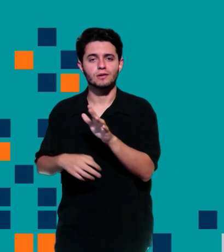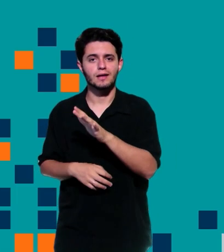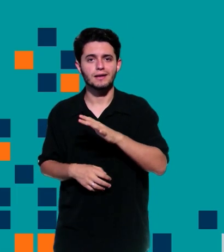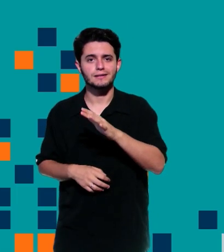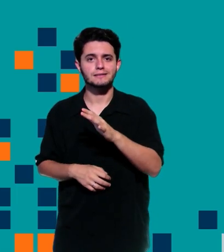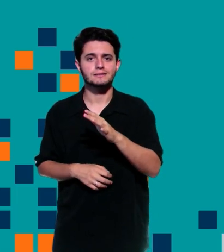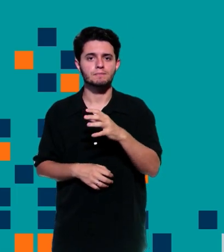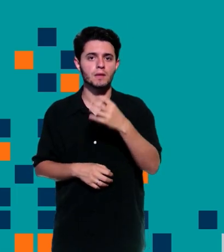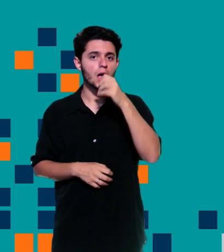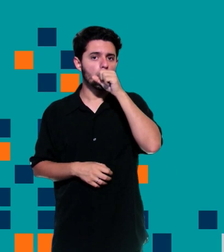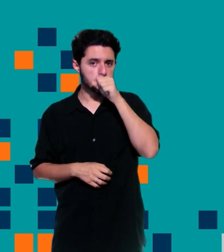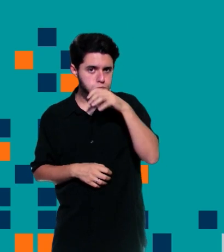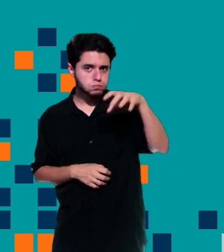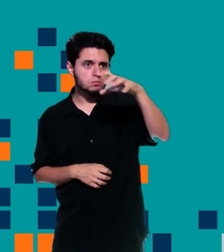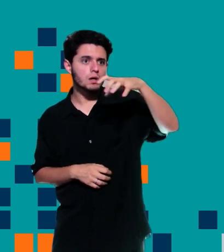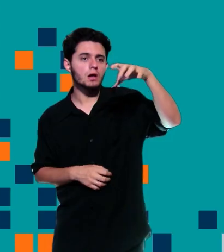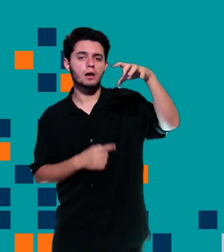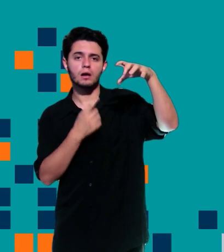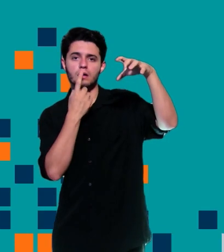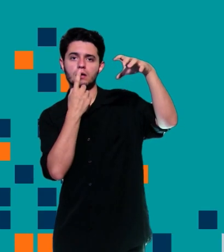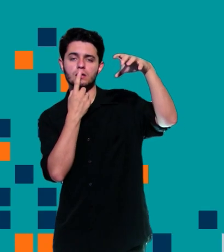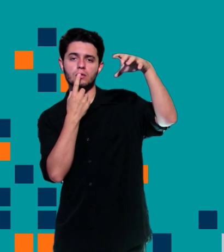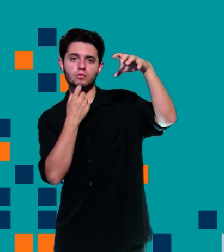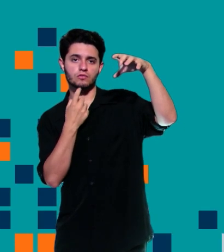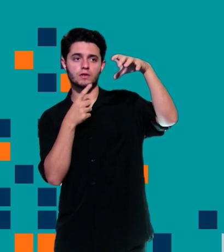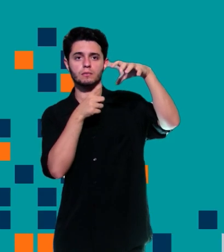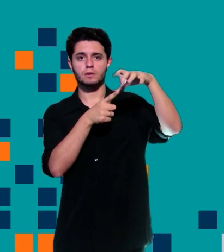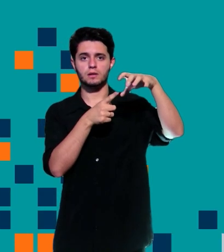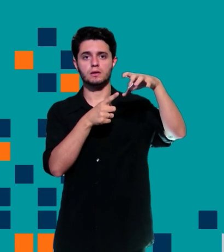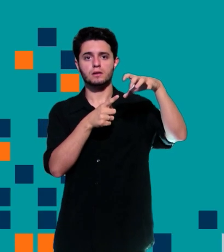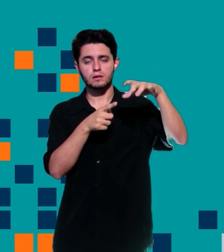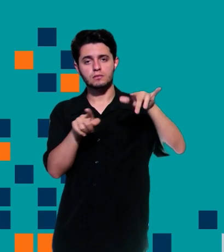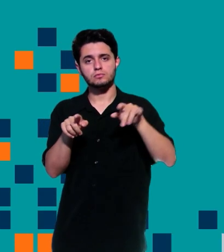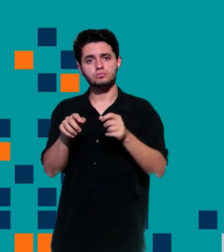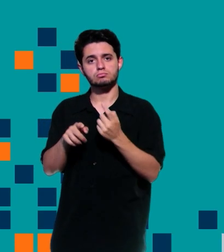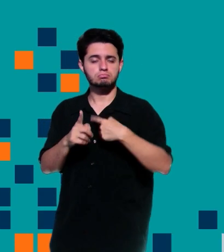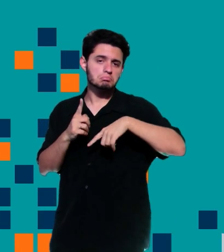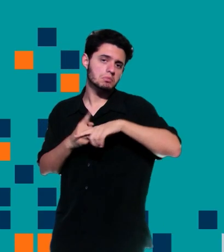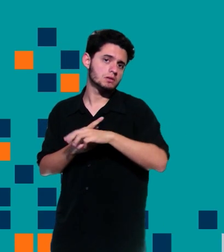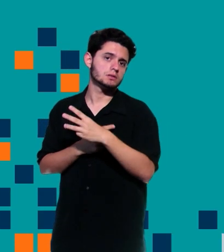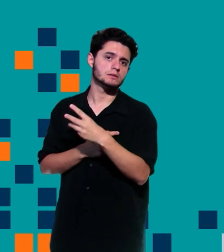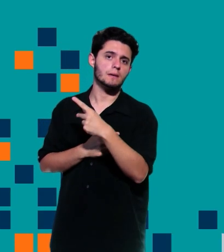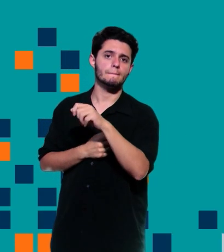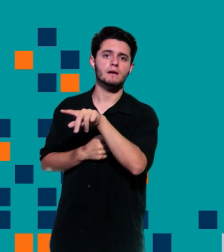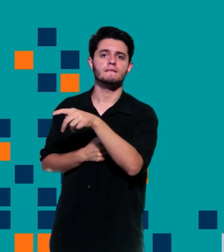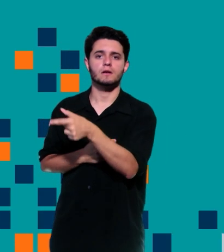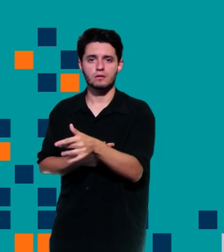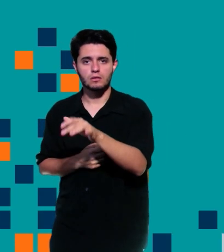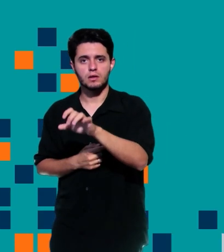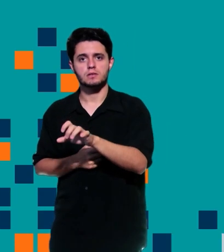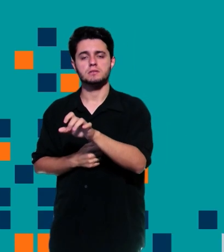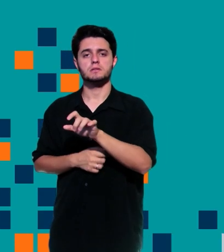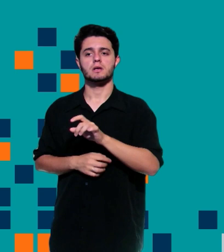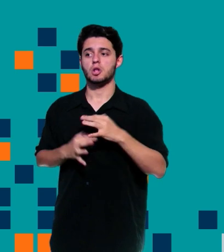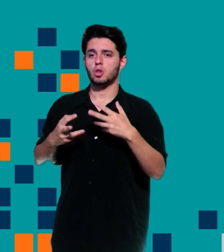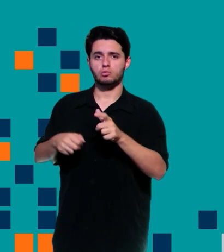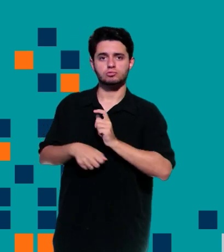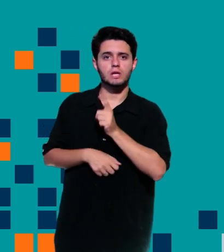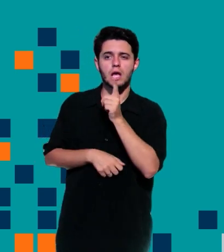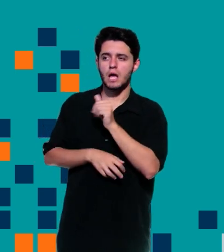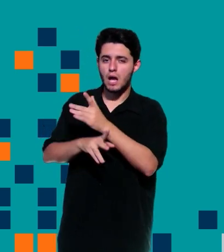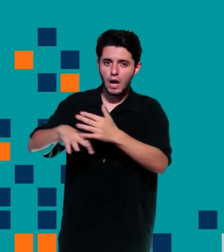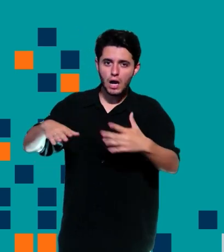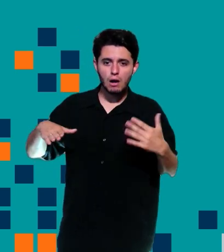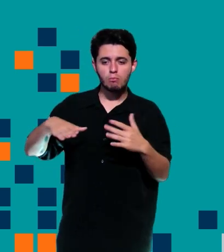vermelho, que ele chamava implúvio, tinha um rasgo, e todos os 3 pavilhões têm essa questão da água, né, da presença. Eu acho que o Sérgio, na obra dele,